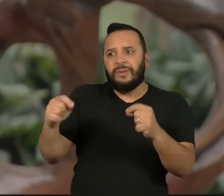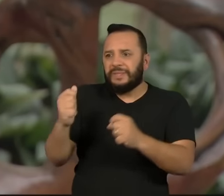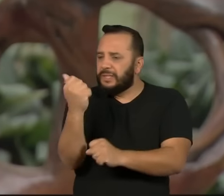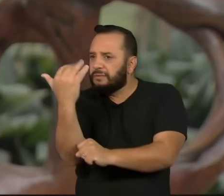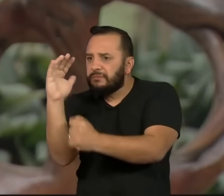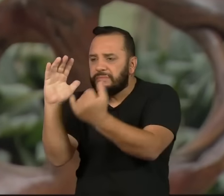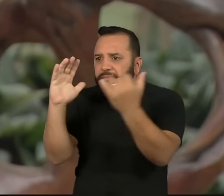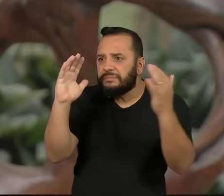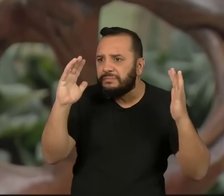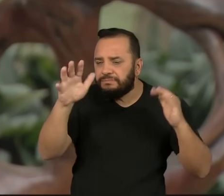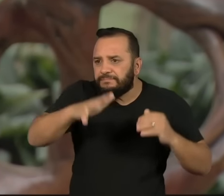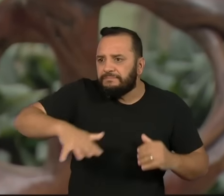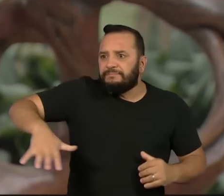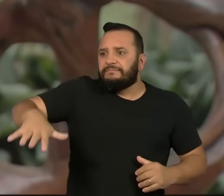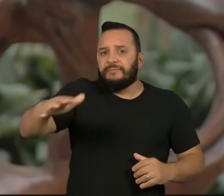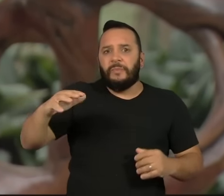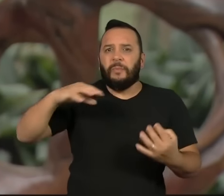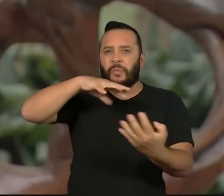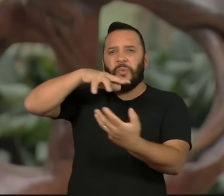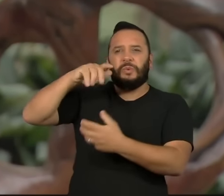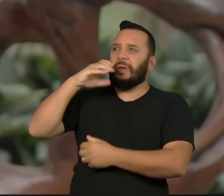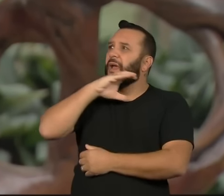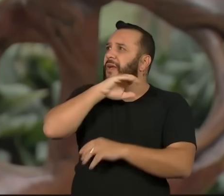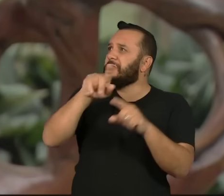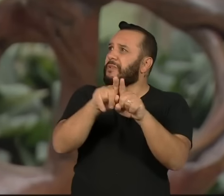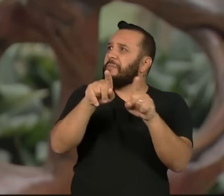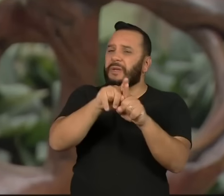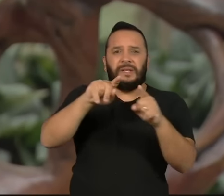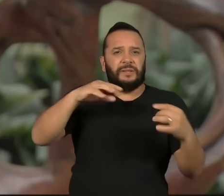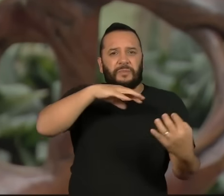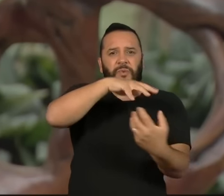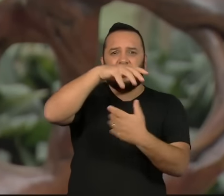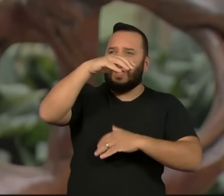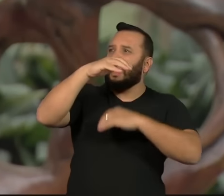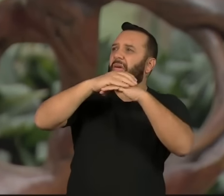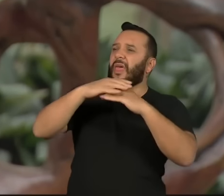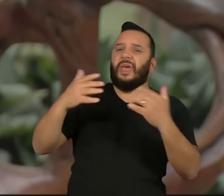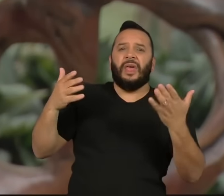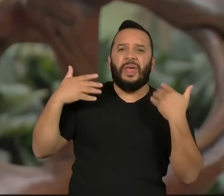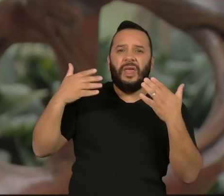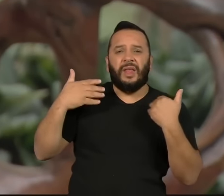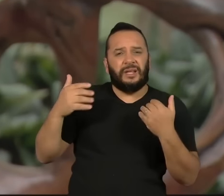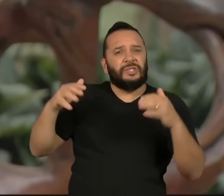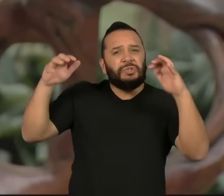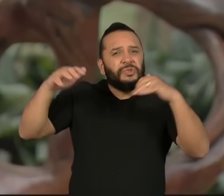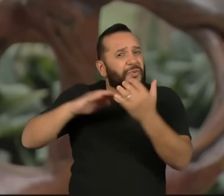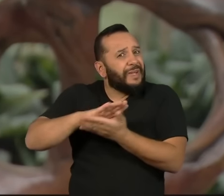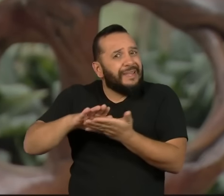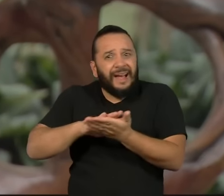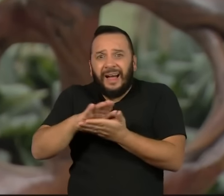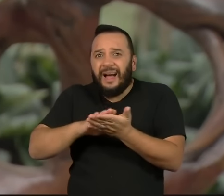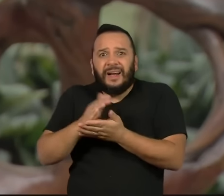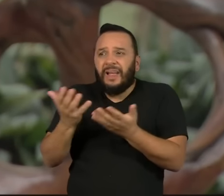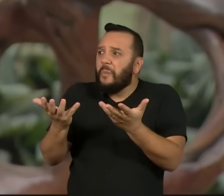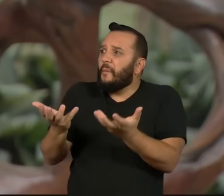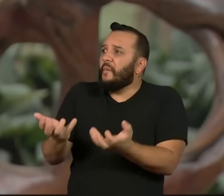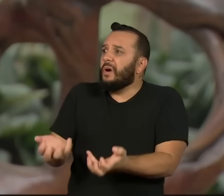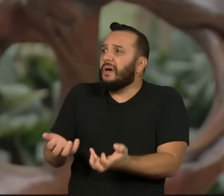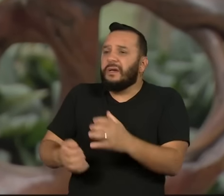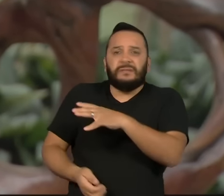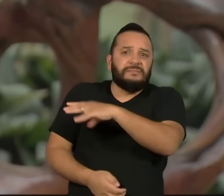pressão sobre os recursos hídricos estão provocando alguns dos períodos de estiagem mais prolongados